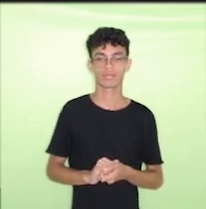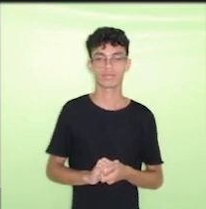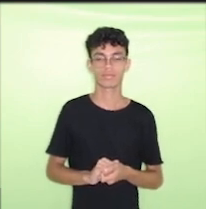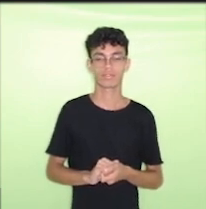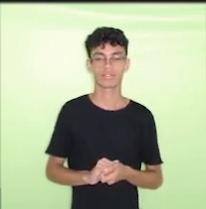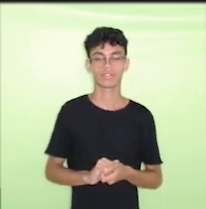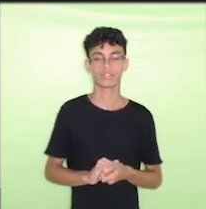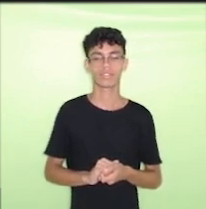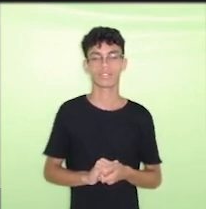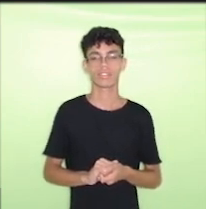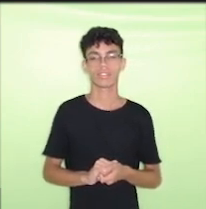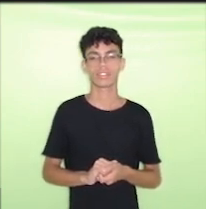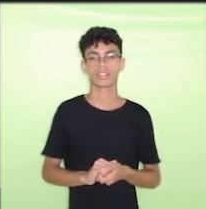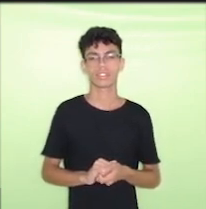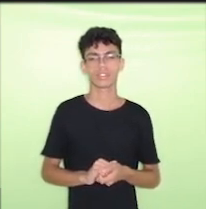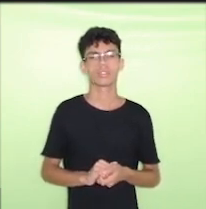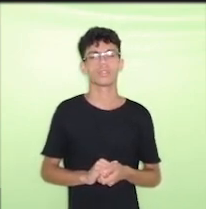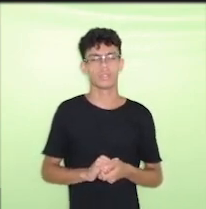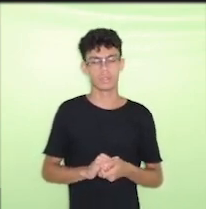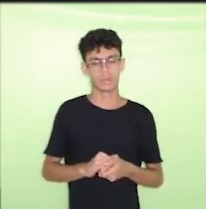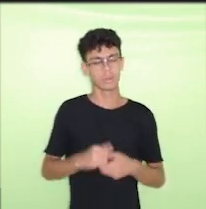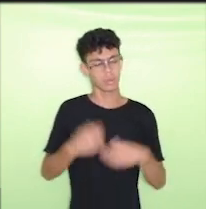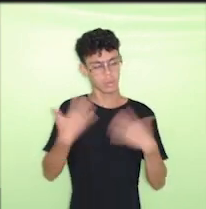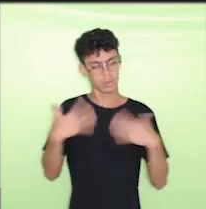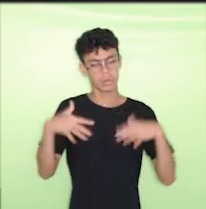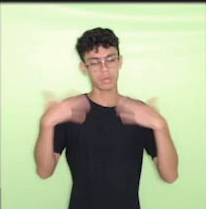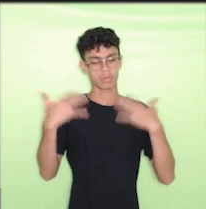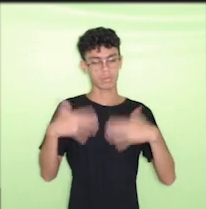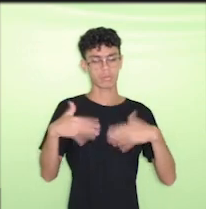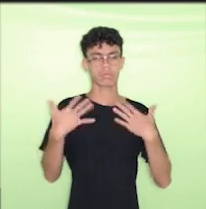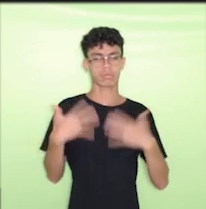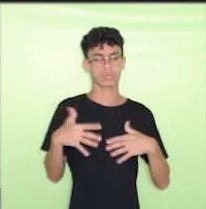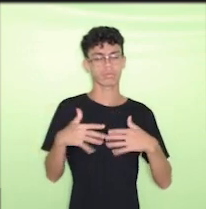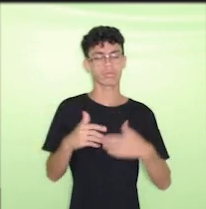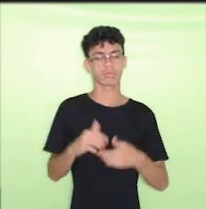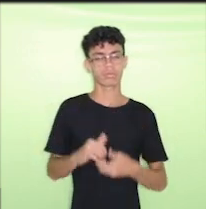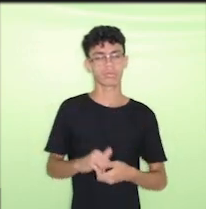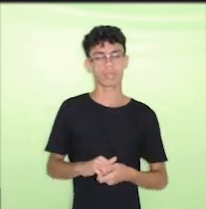Engenhoso, muito engenhoso.